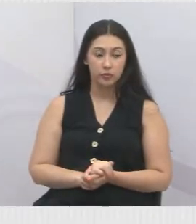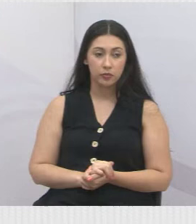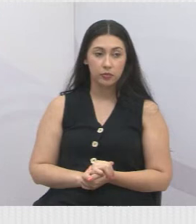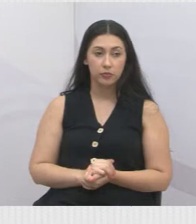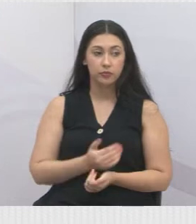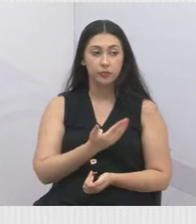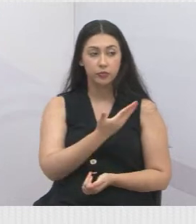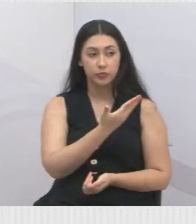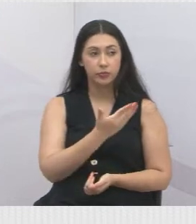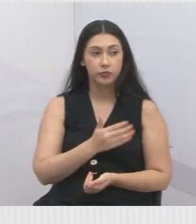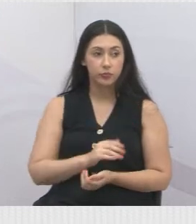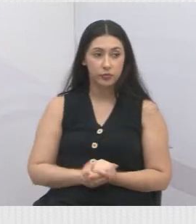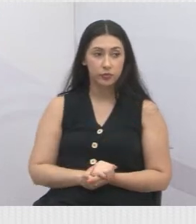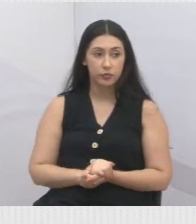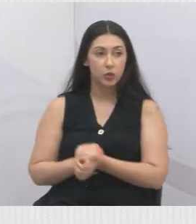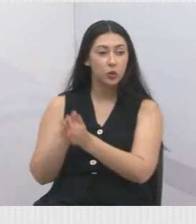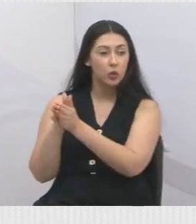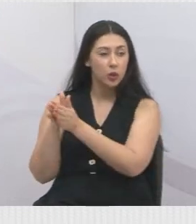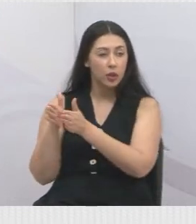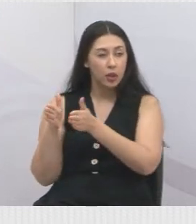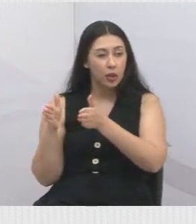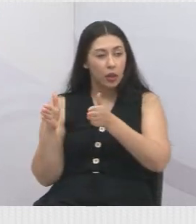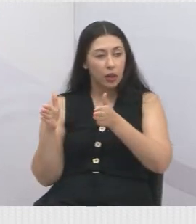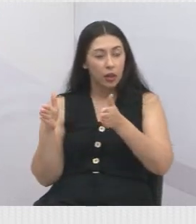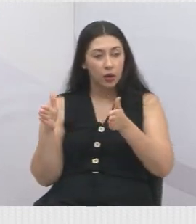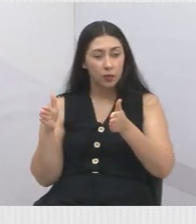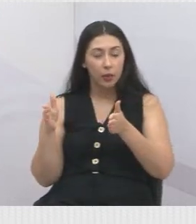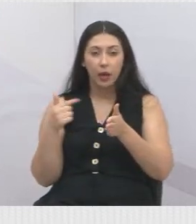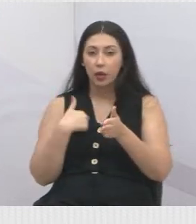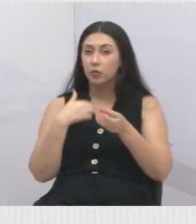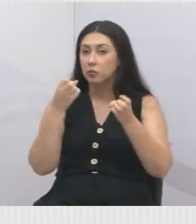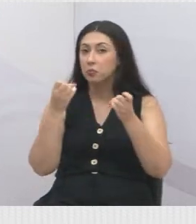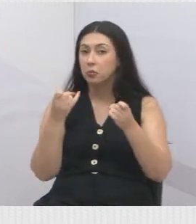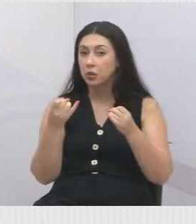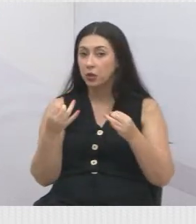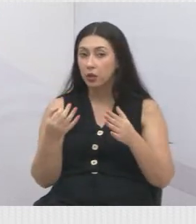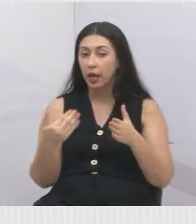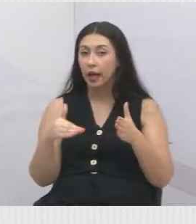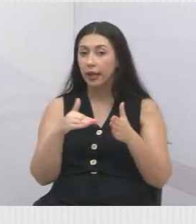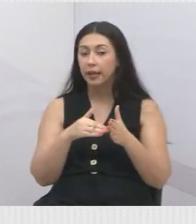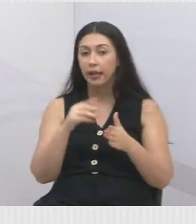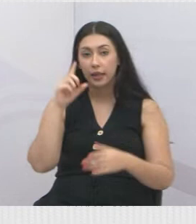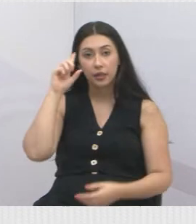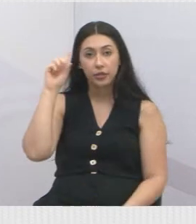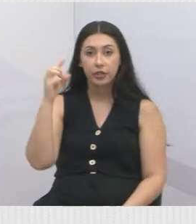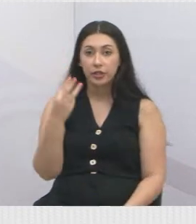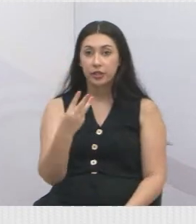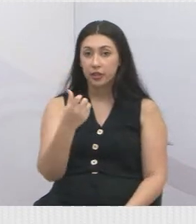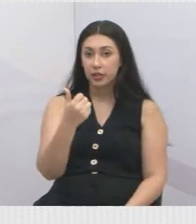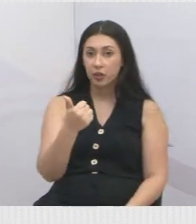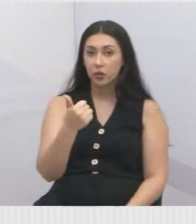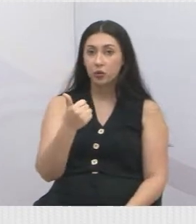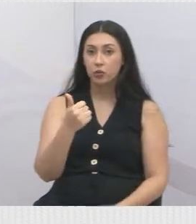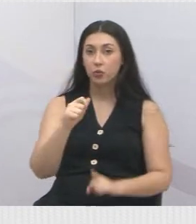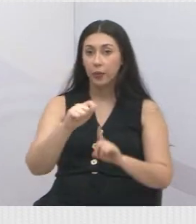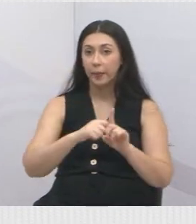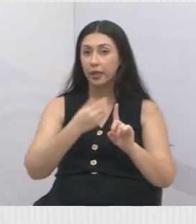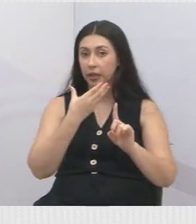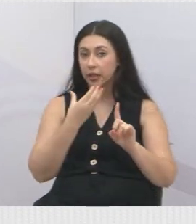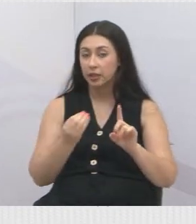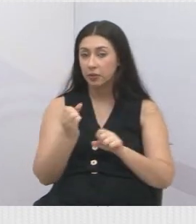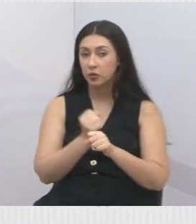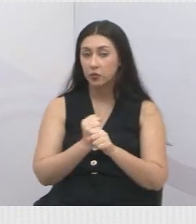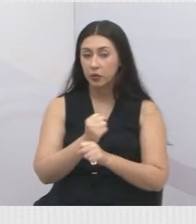Então, contar esse tempo como... Então, eu estou falando aí até 31 de dezembro, né, do ano passado.